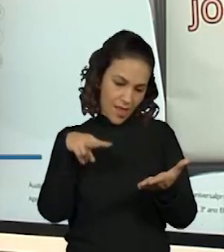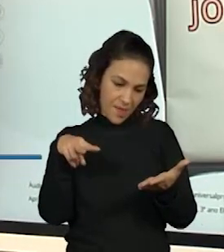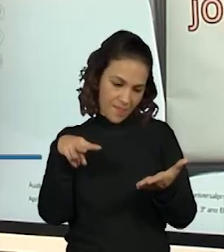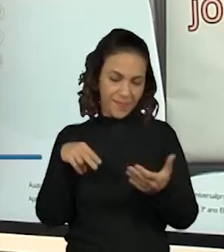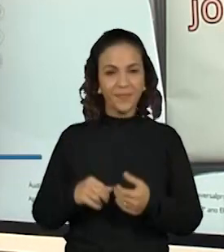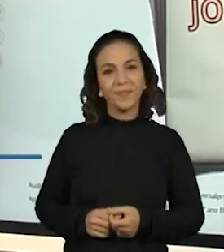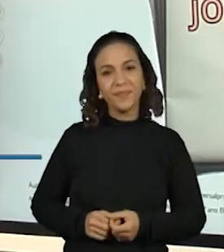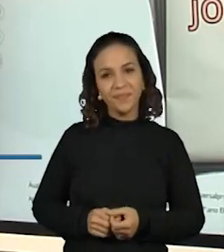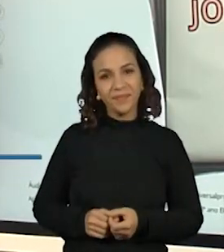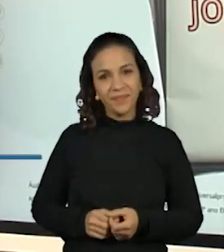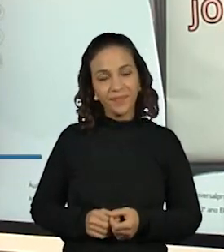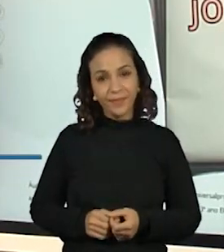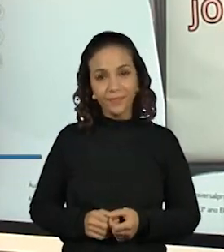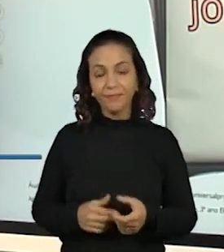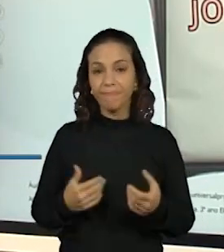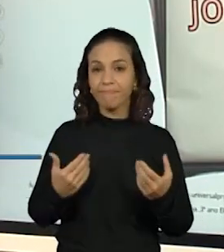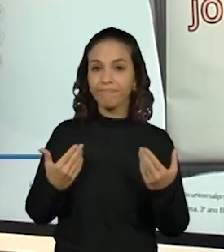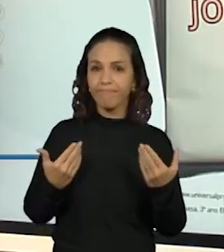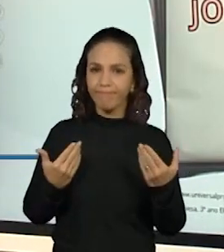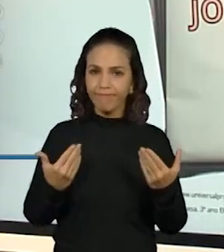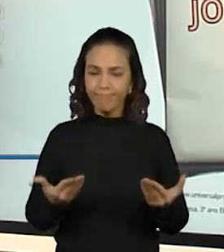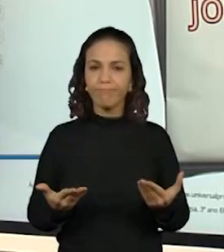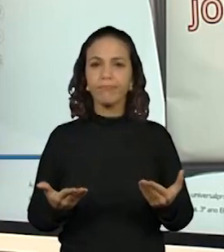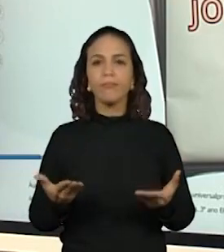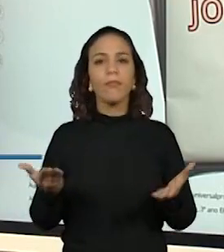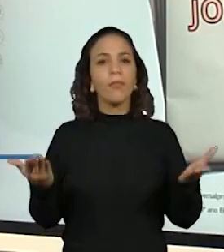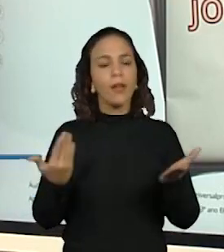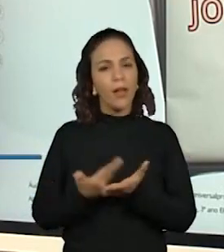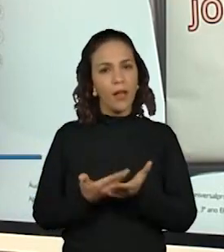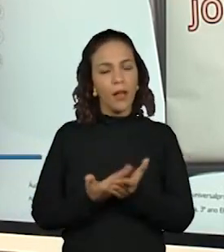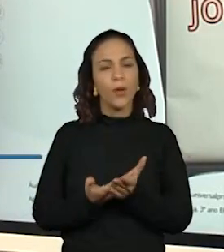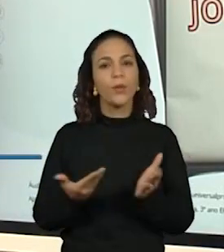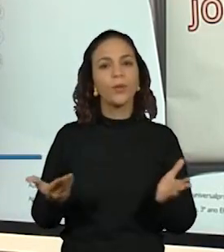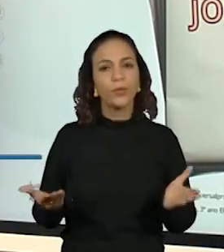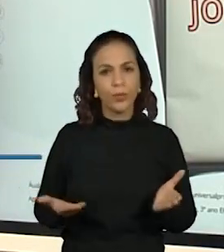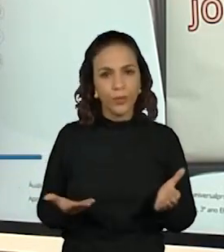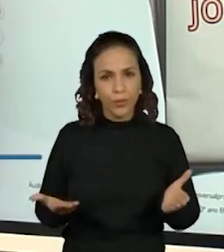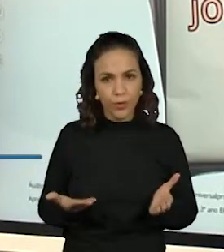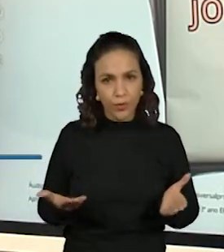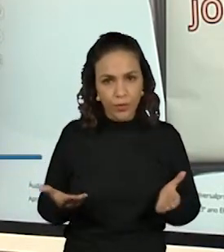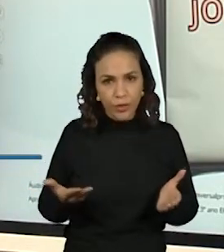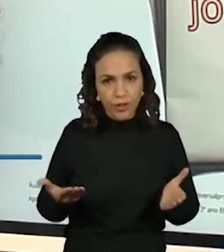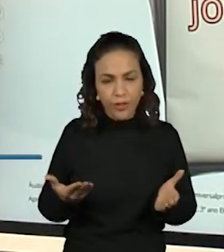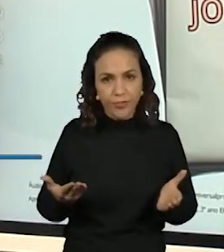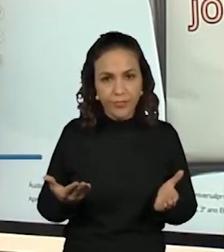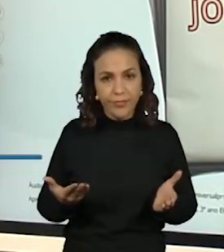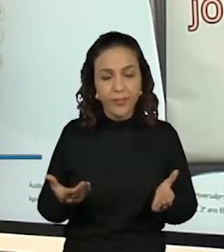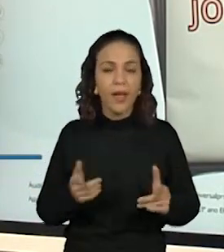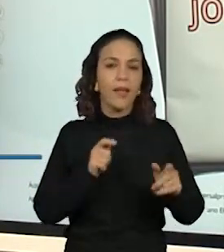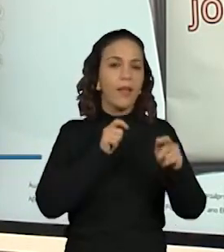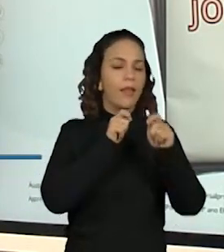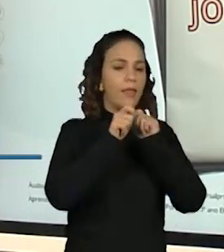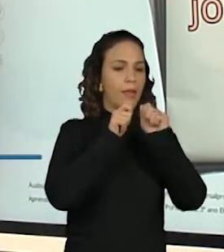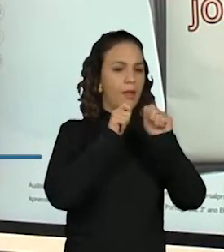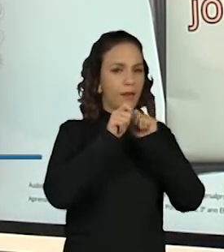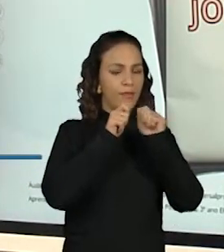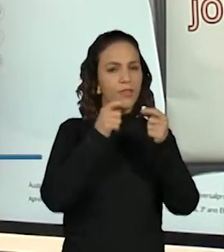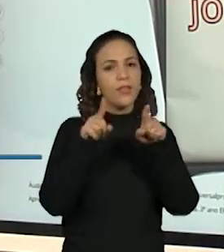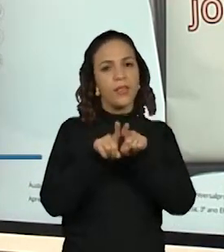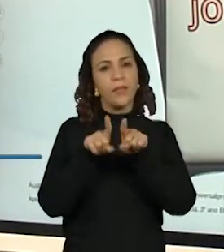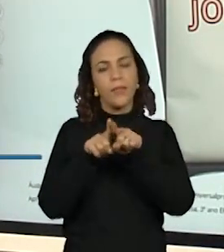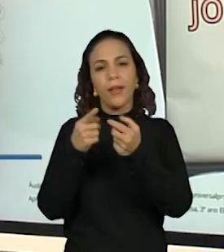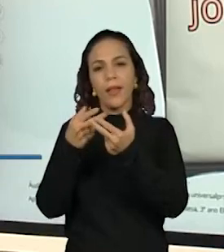Bom, temos para essa aula uma entrevista e uma